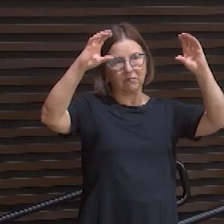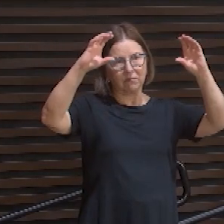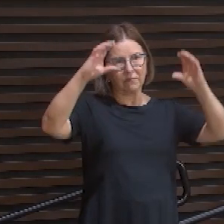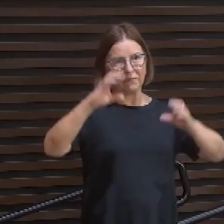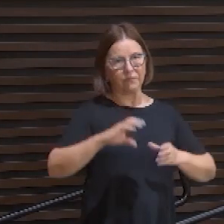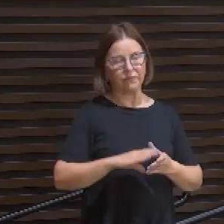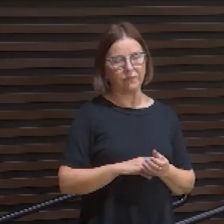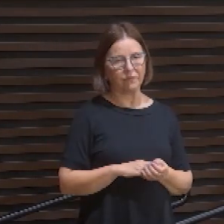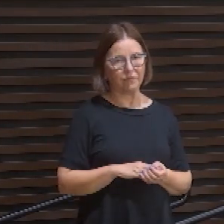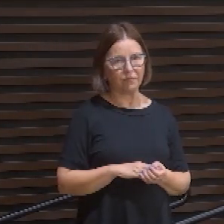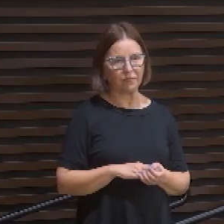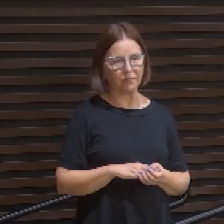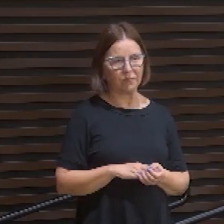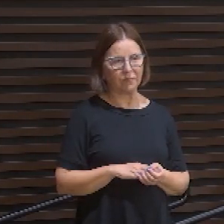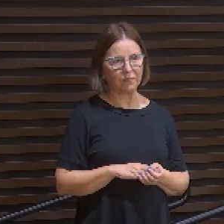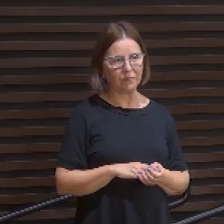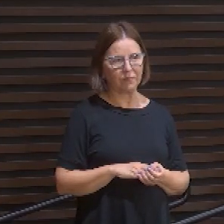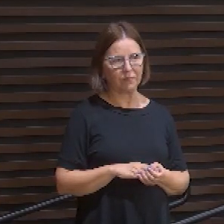foi